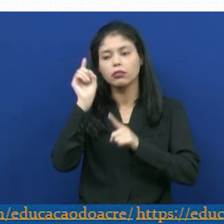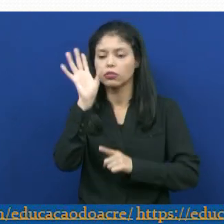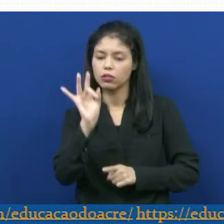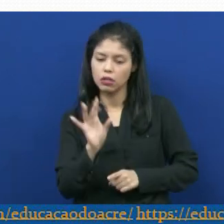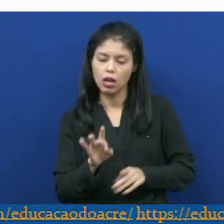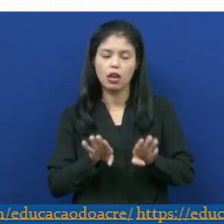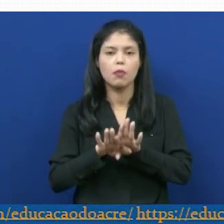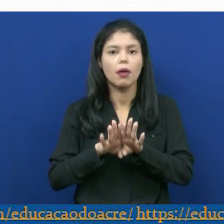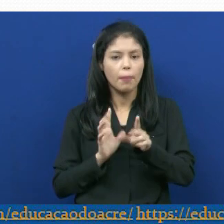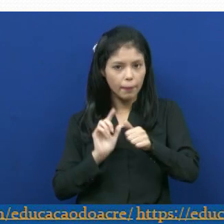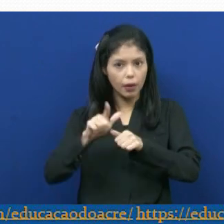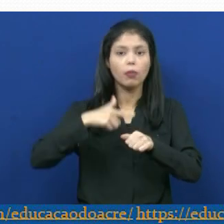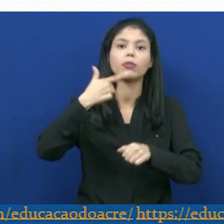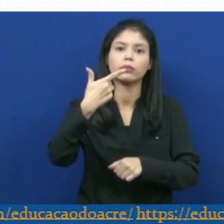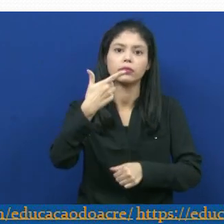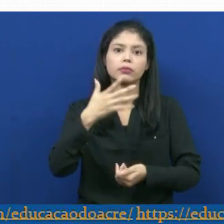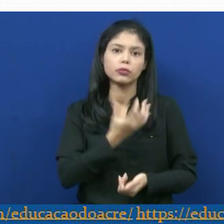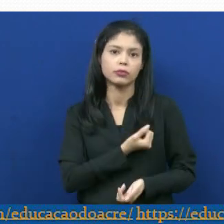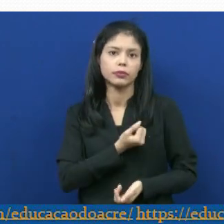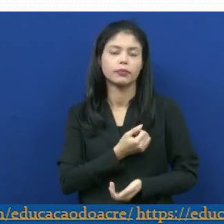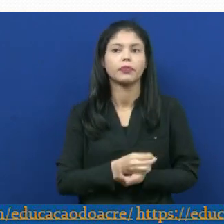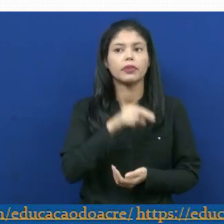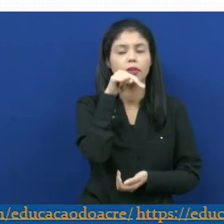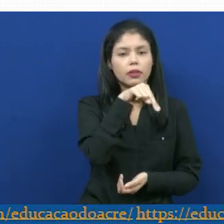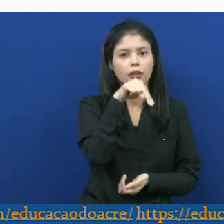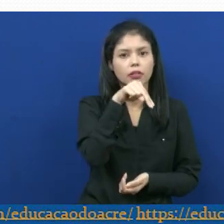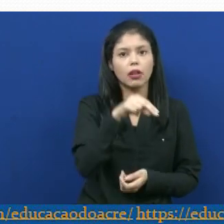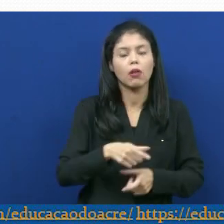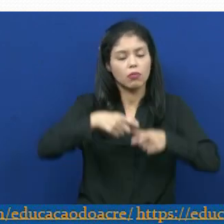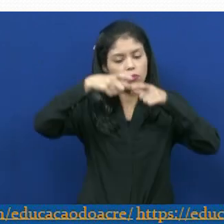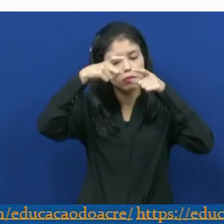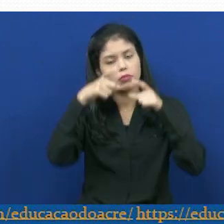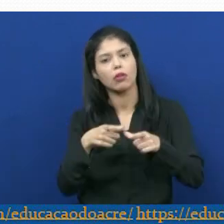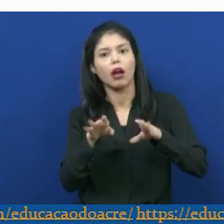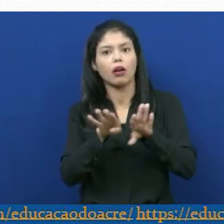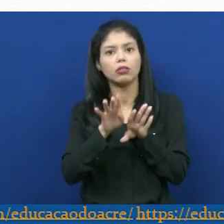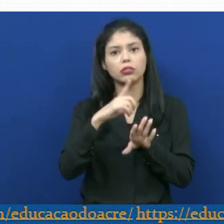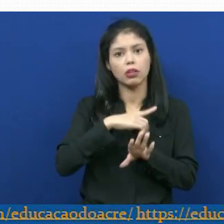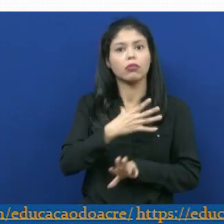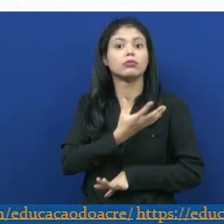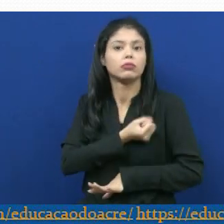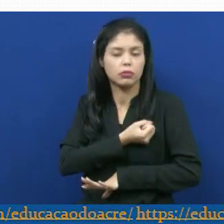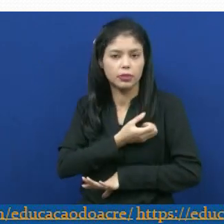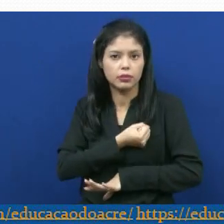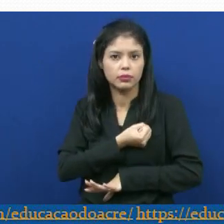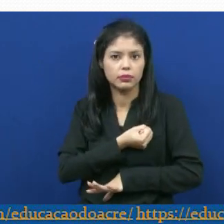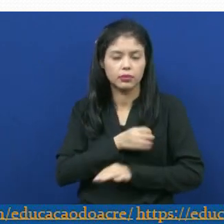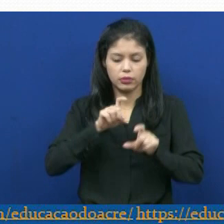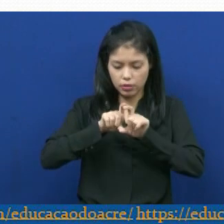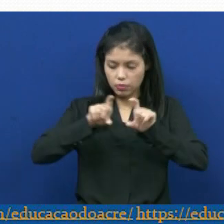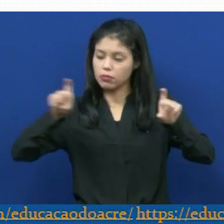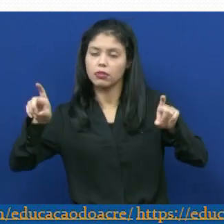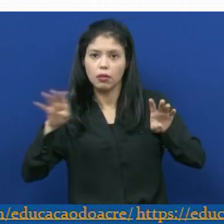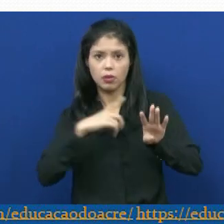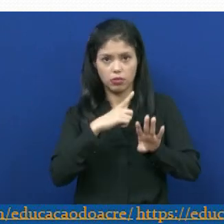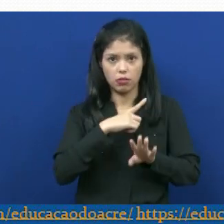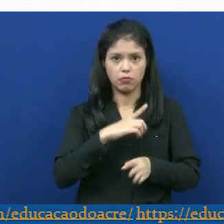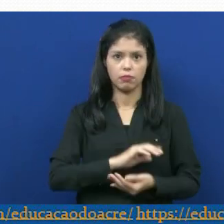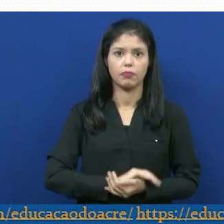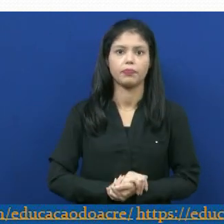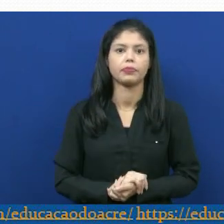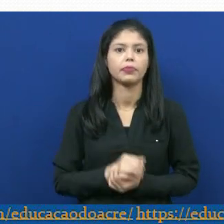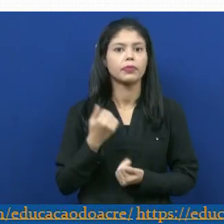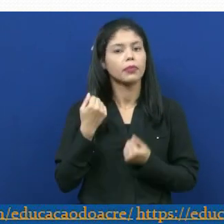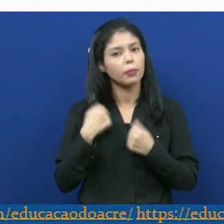para obter o próximo, e n é a posição do termo na sequência, ou seja, a posição do termo que